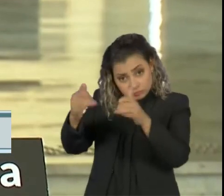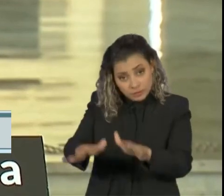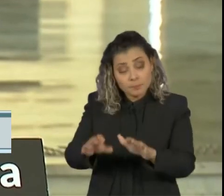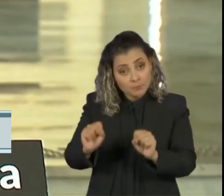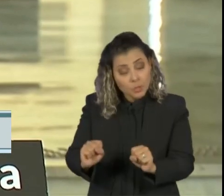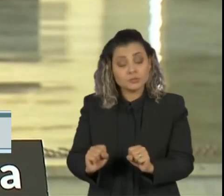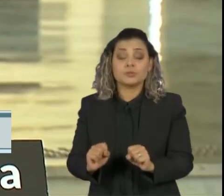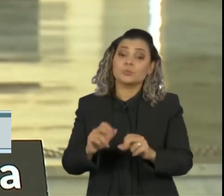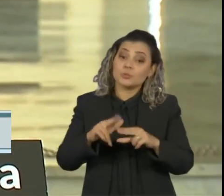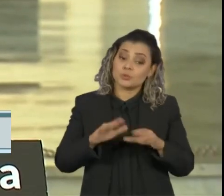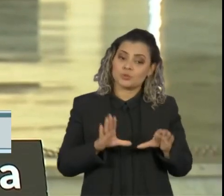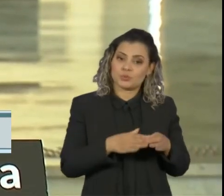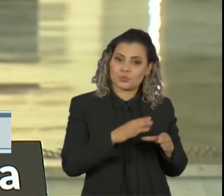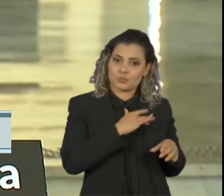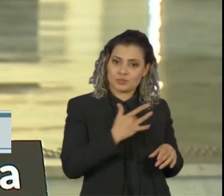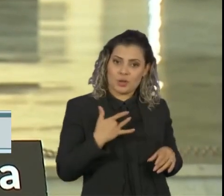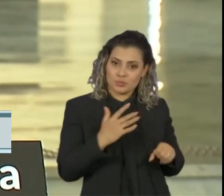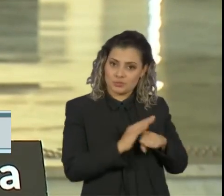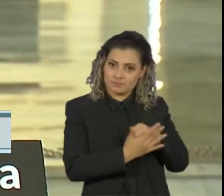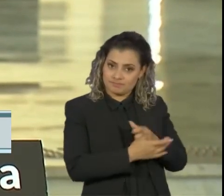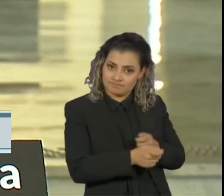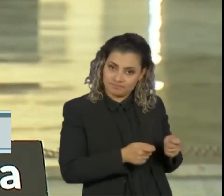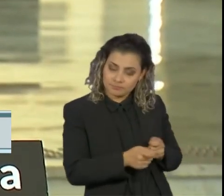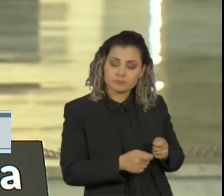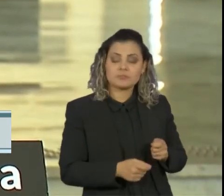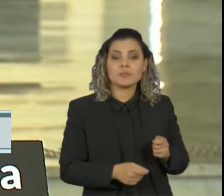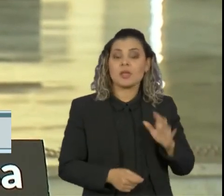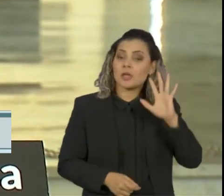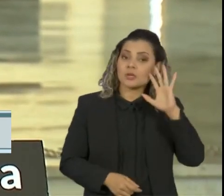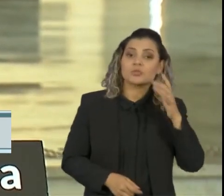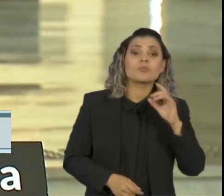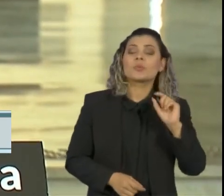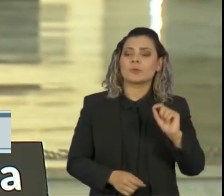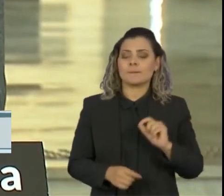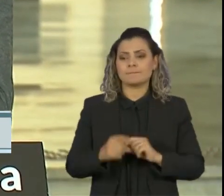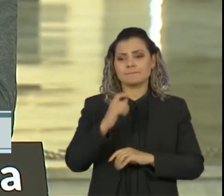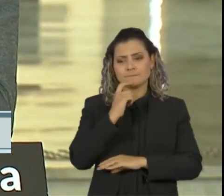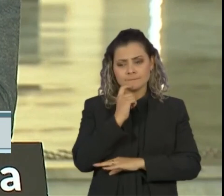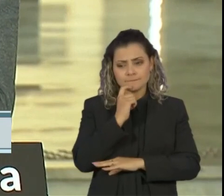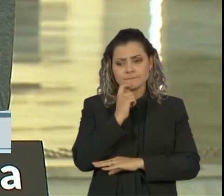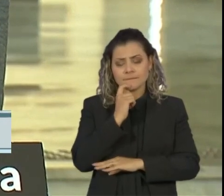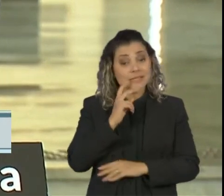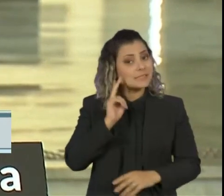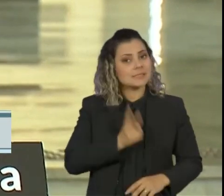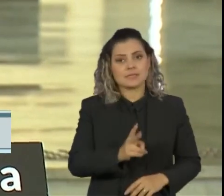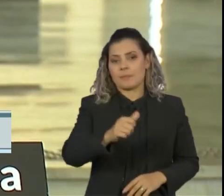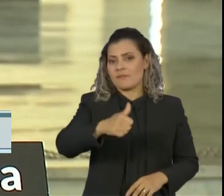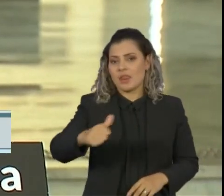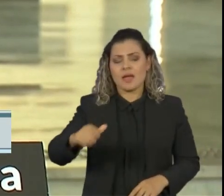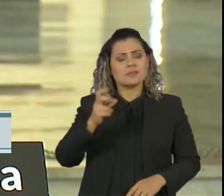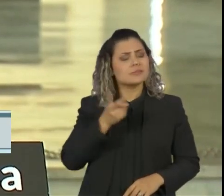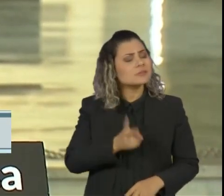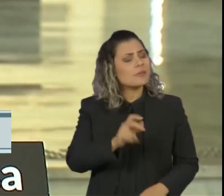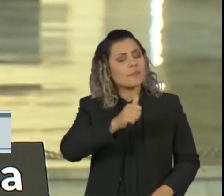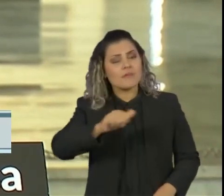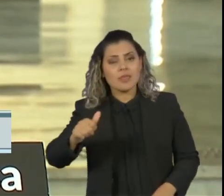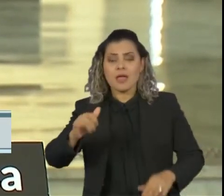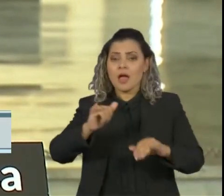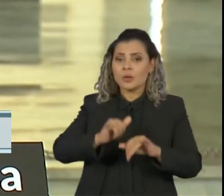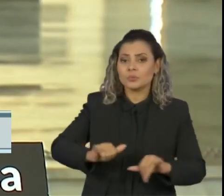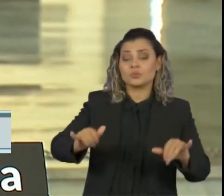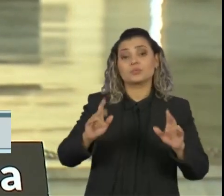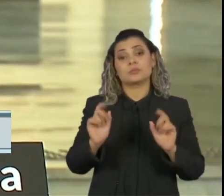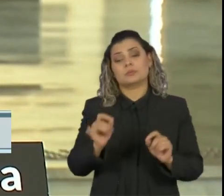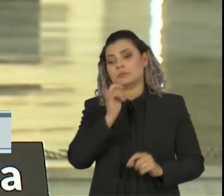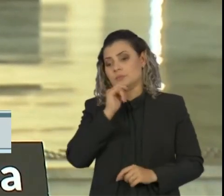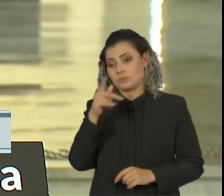o Comitê de Saúde resolveu que ele vai sempre fazer esse anúncio para que o